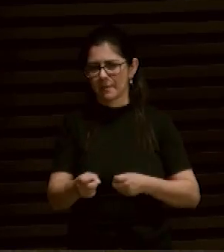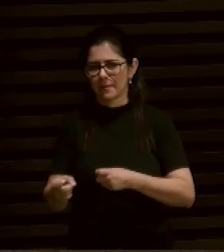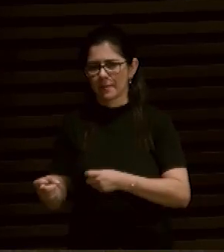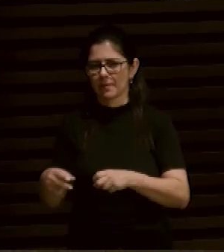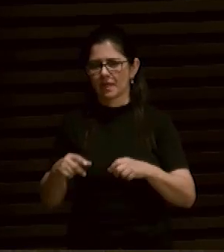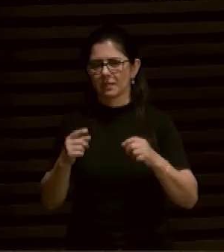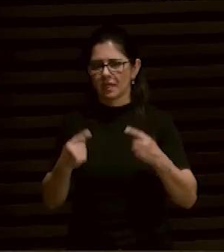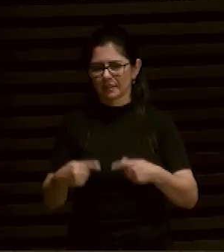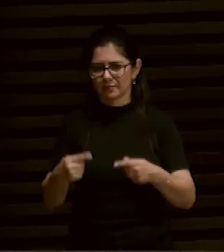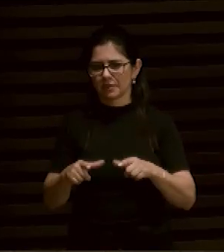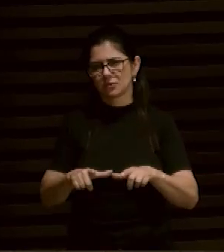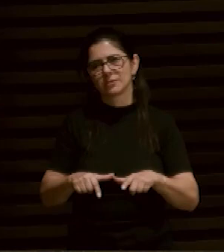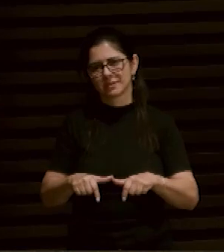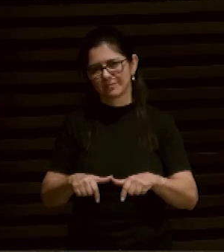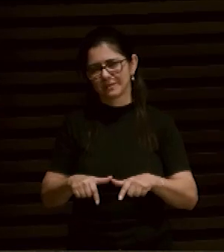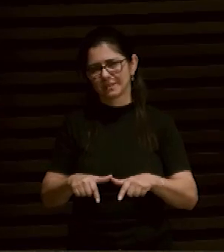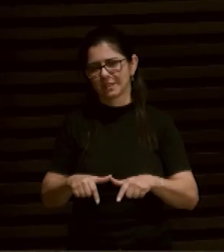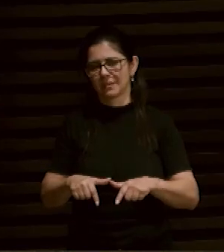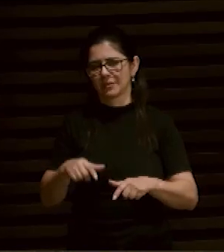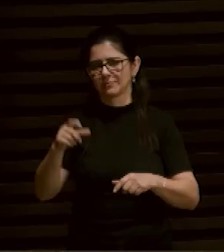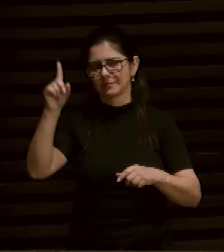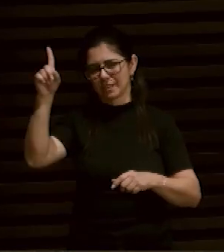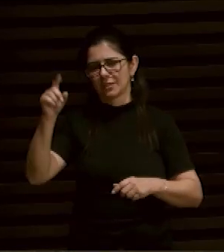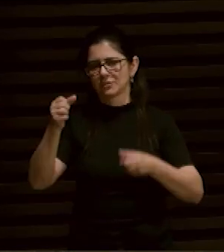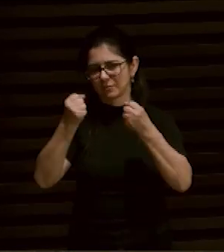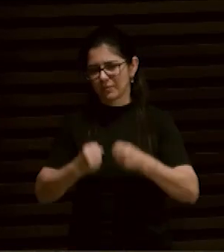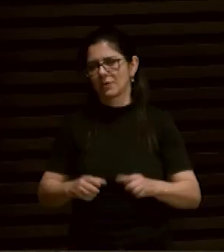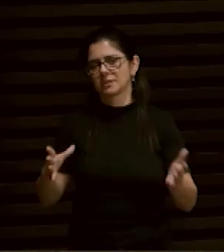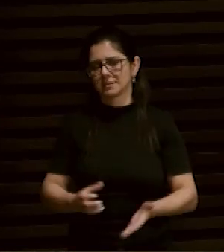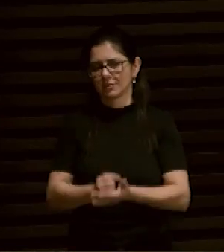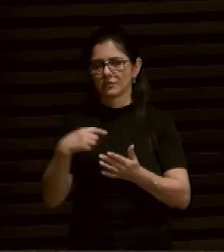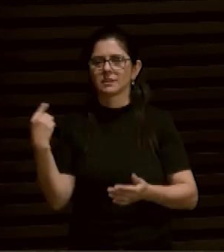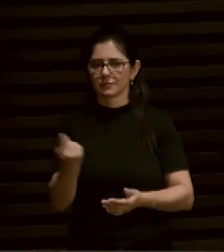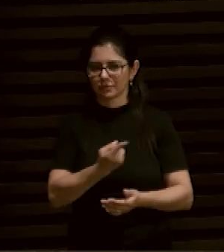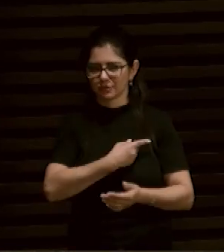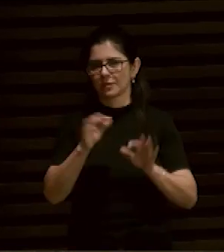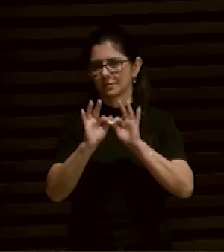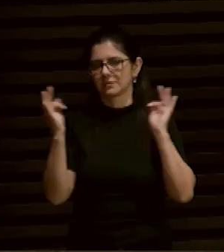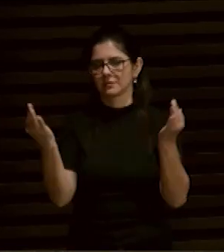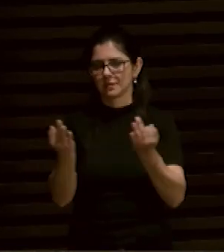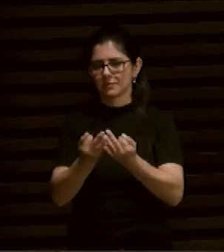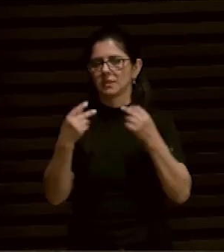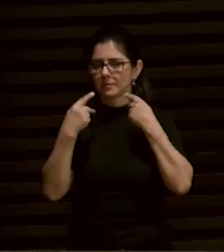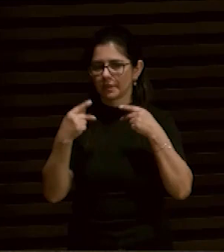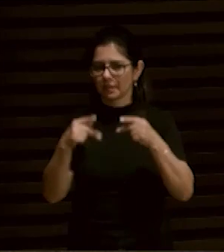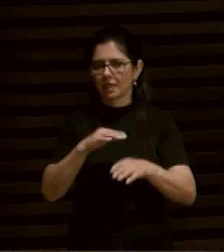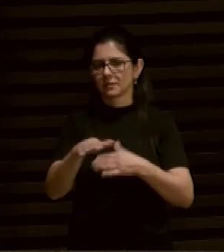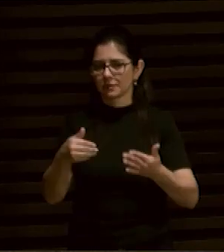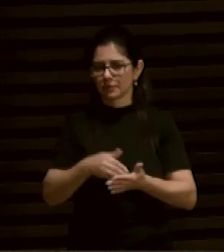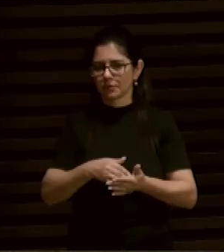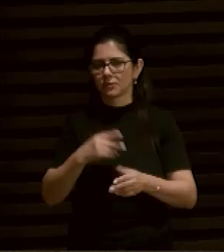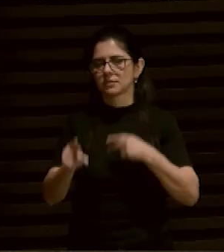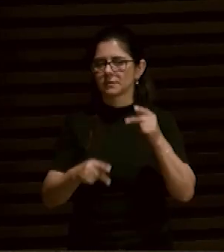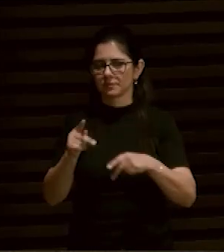o salvou, Ele não pode salvar a sua família? Então, irmão, sejam como Jonas, pregue para todo tipo de pessoa, em todo lugar que você estiver. Não